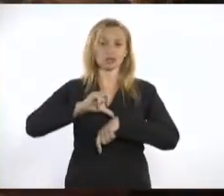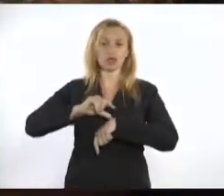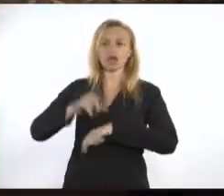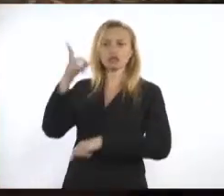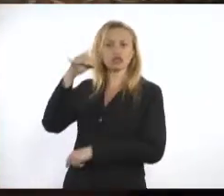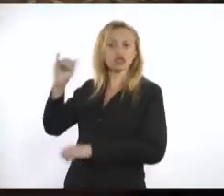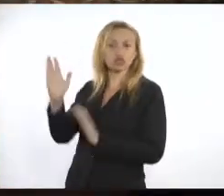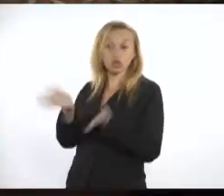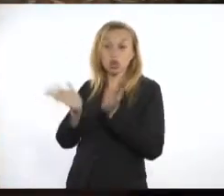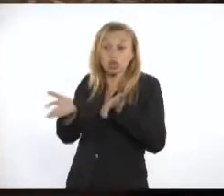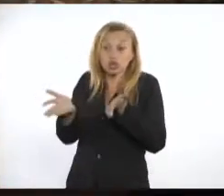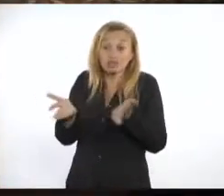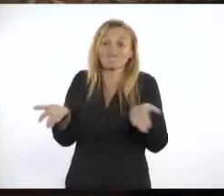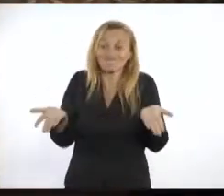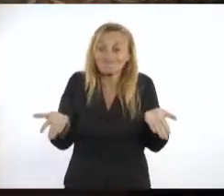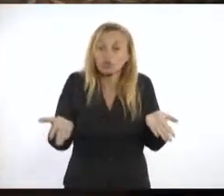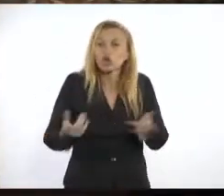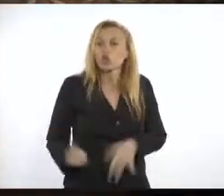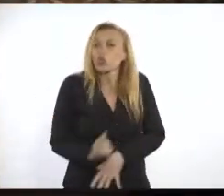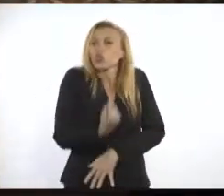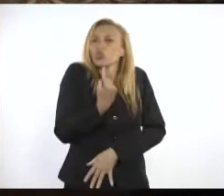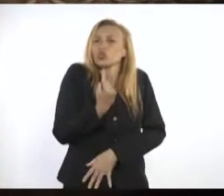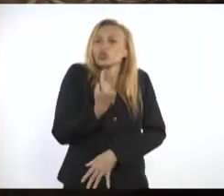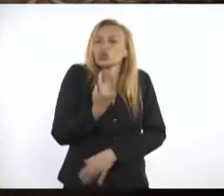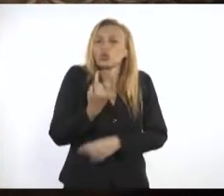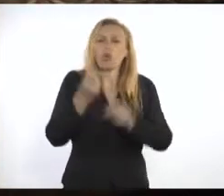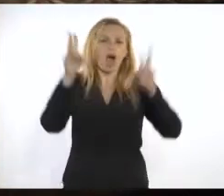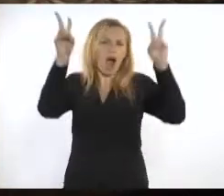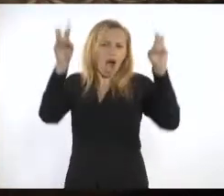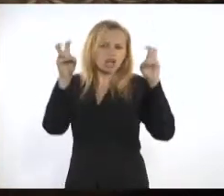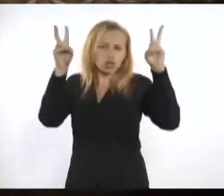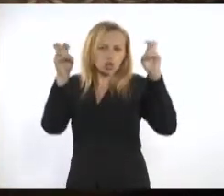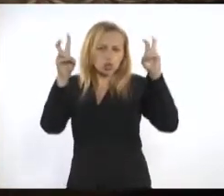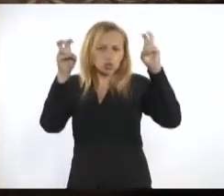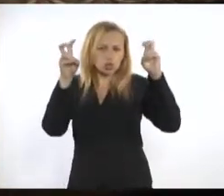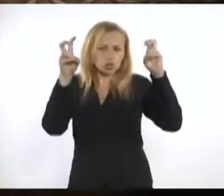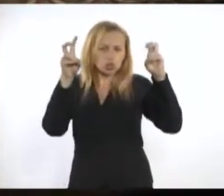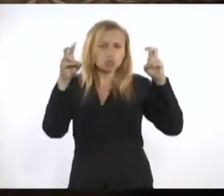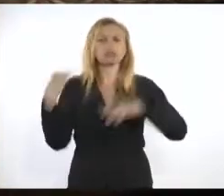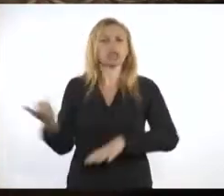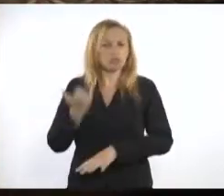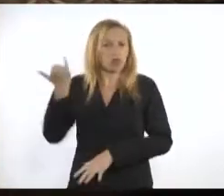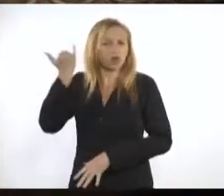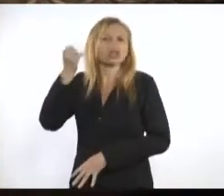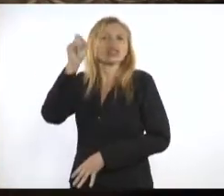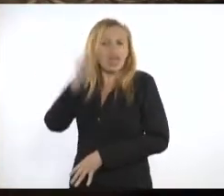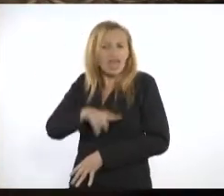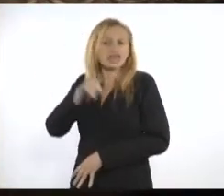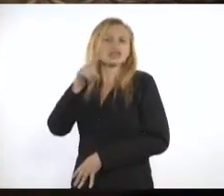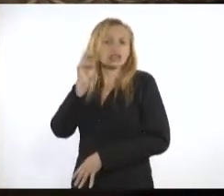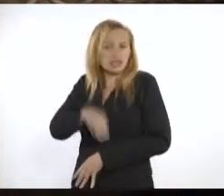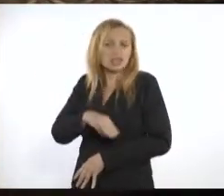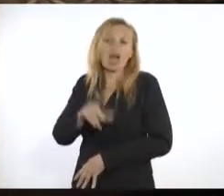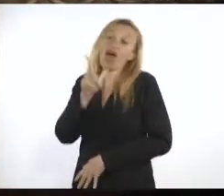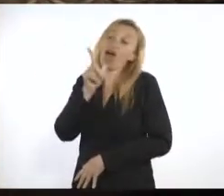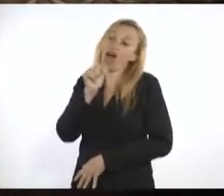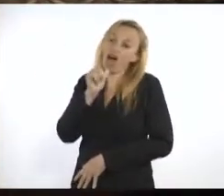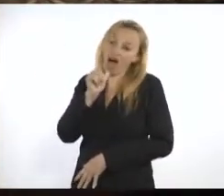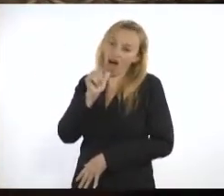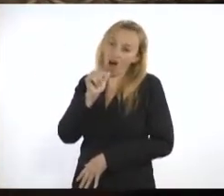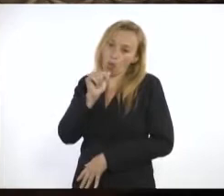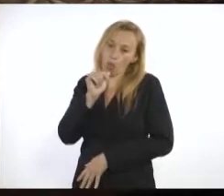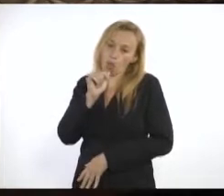hoje, onde o único assunto que deve nos pautar é sim a questão da água no Rio de